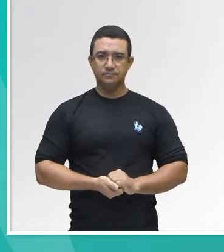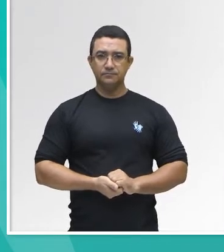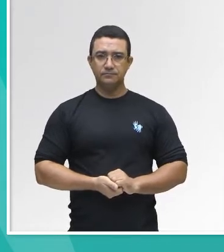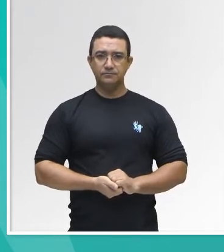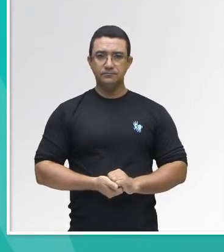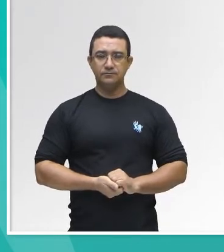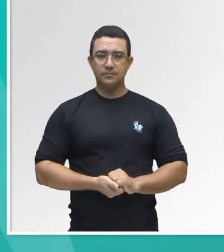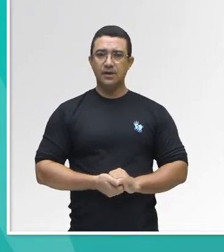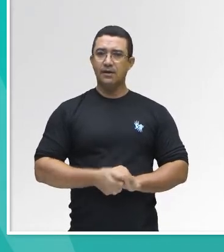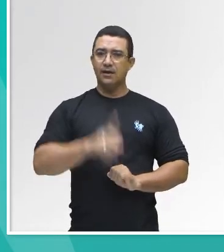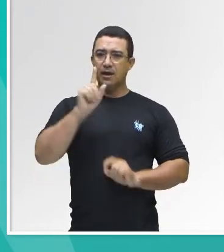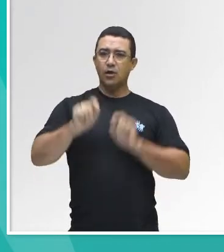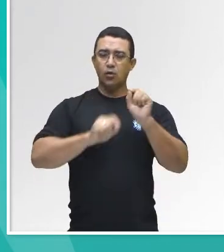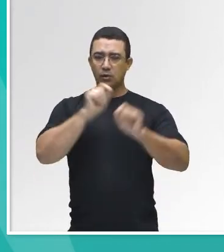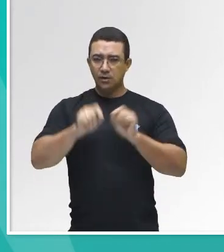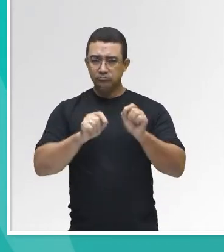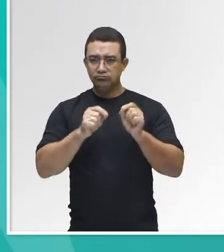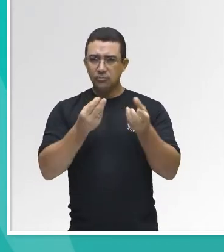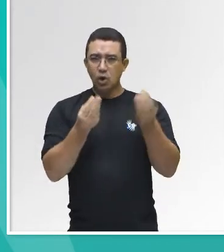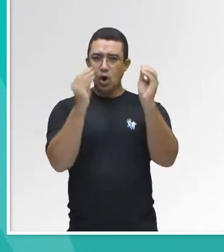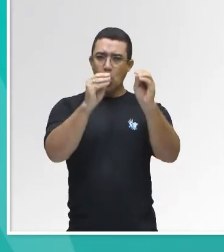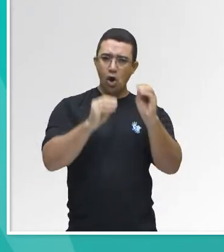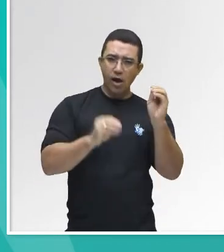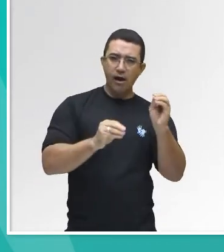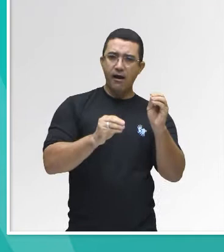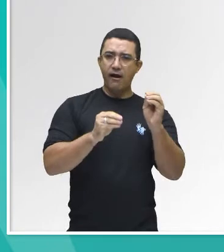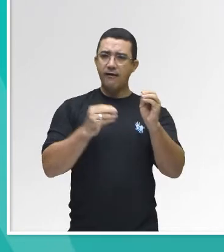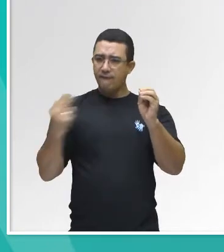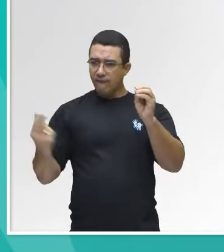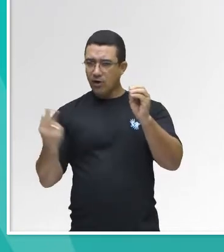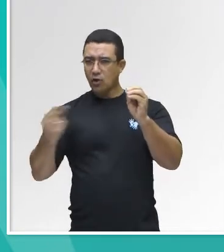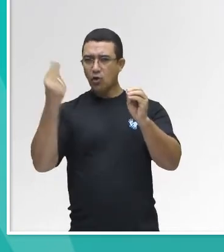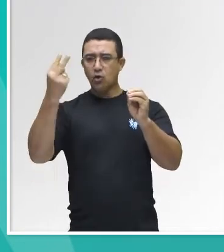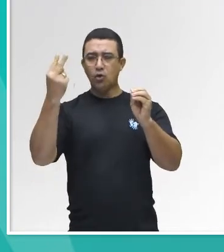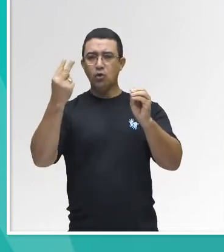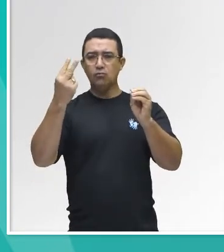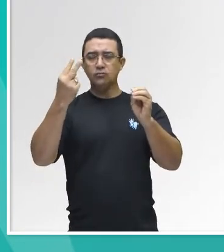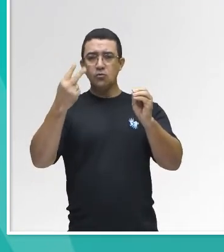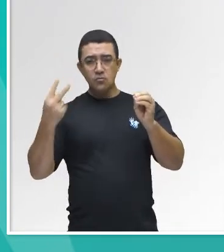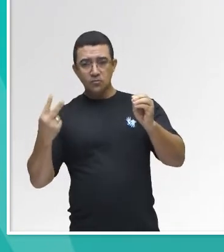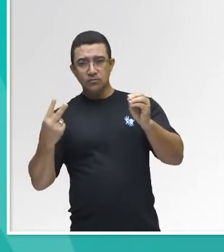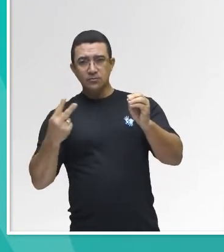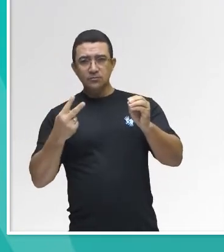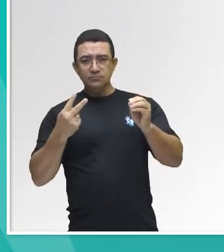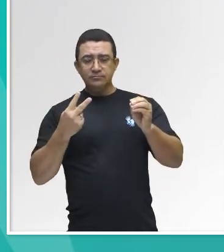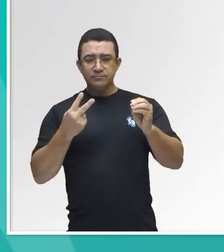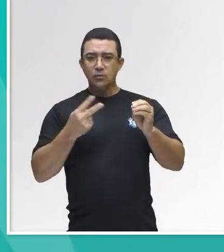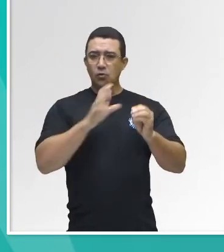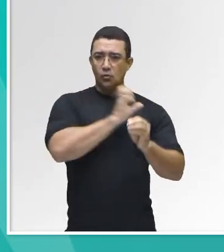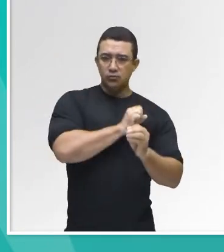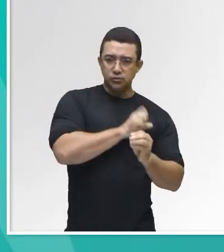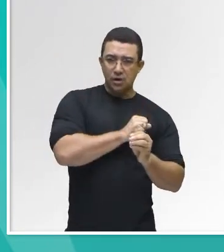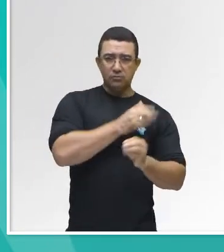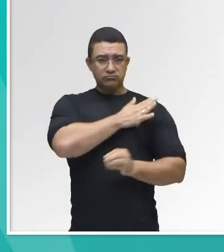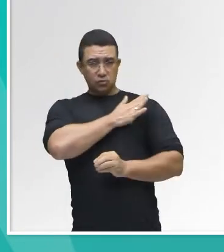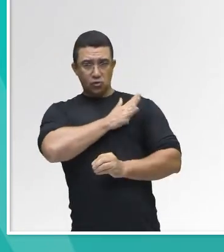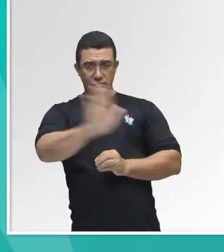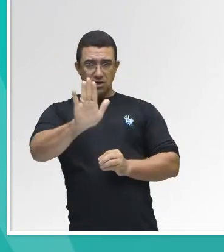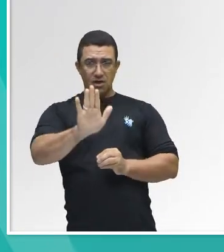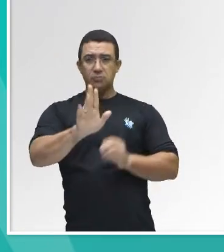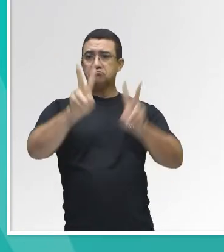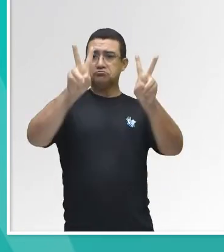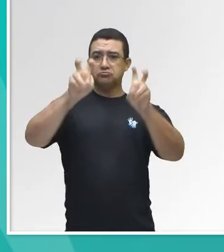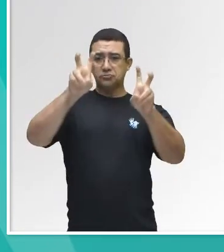se trata de juízos de valor, apreciações positivas ou negativas acerca do tema exposto. Então, a gente